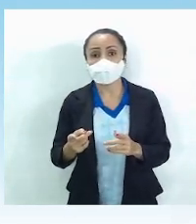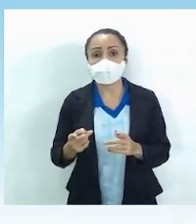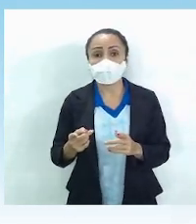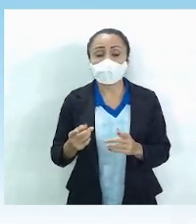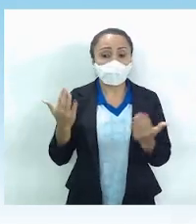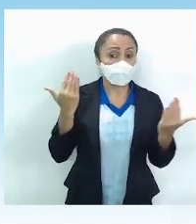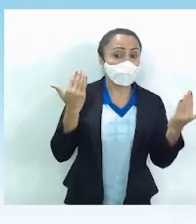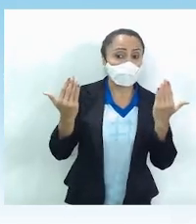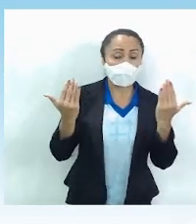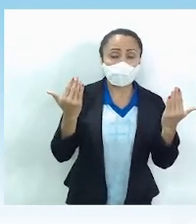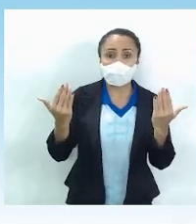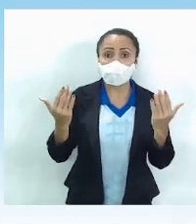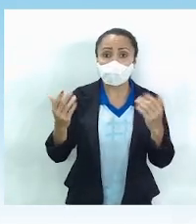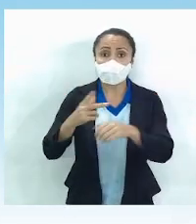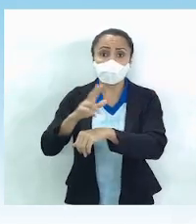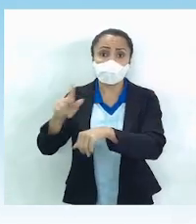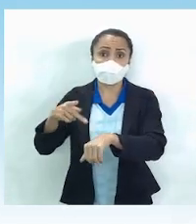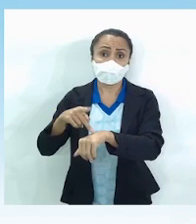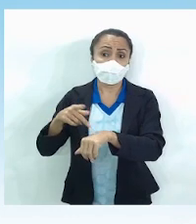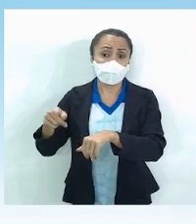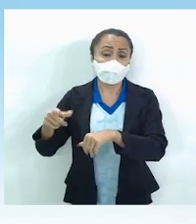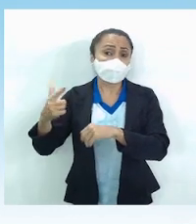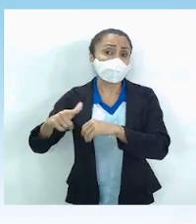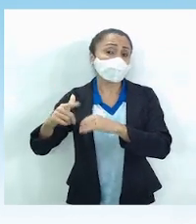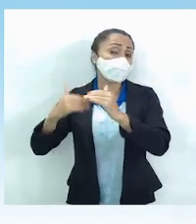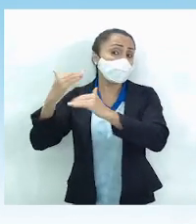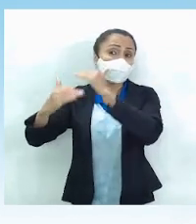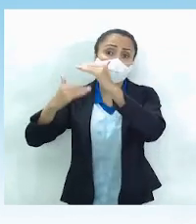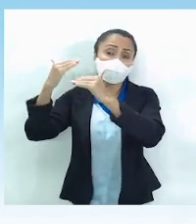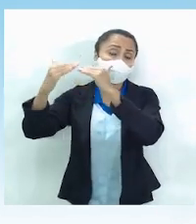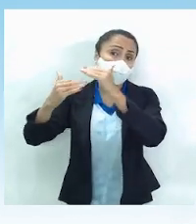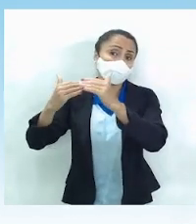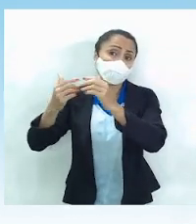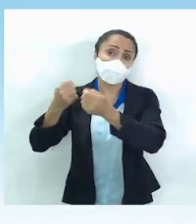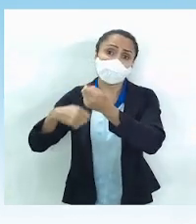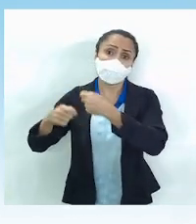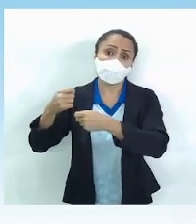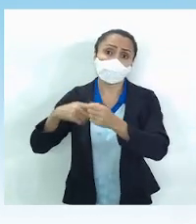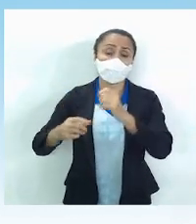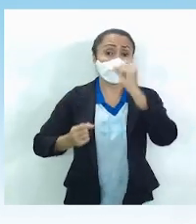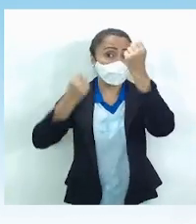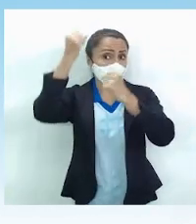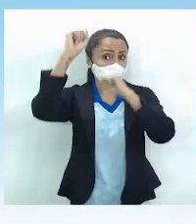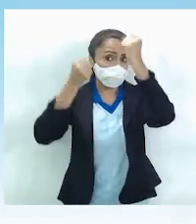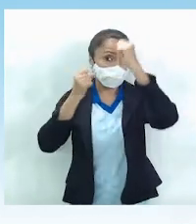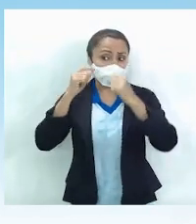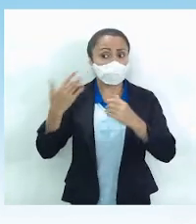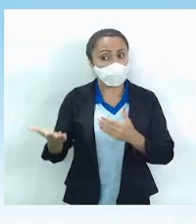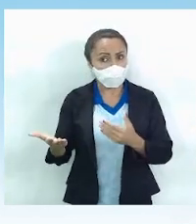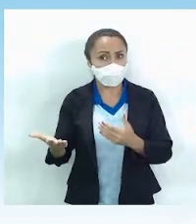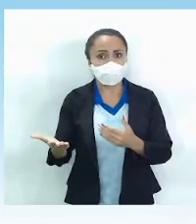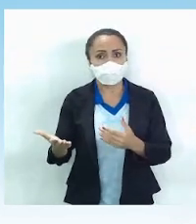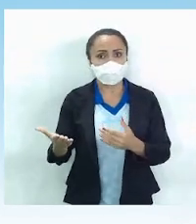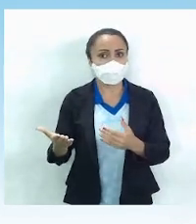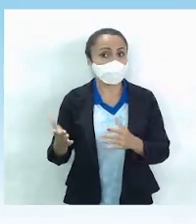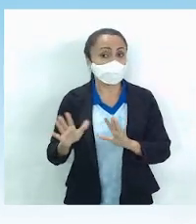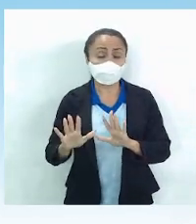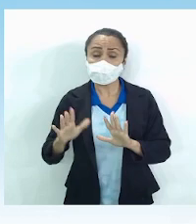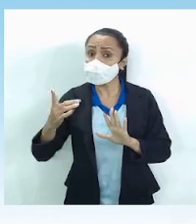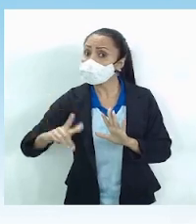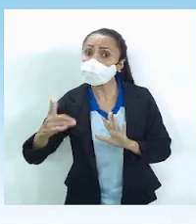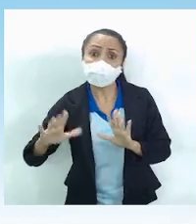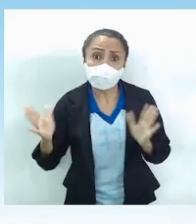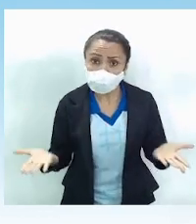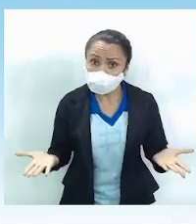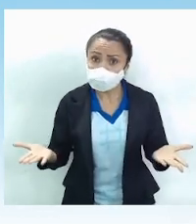são países que não possuem um desenvolvimento econômico, um parque industrial bem desenvolvido,